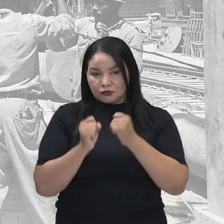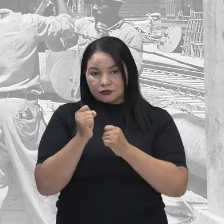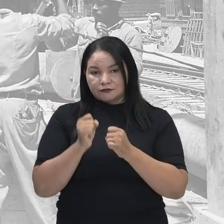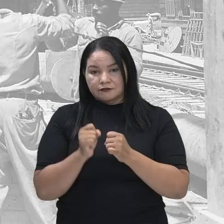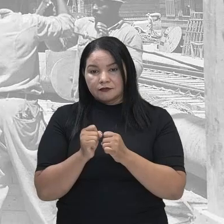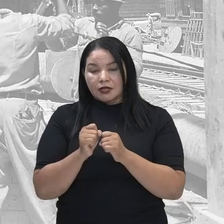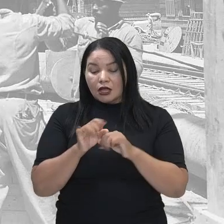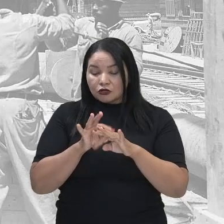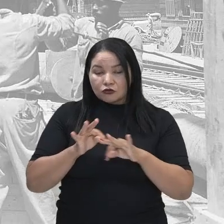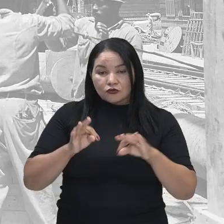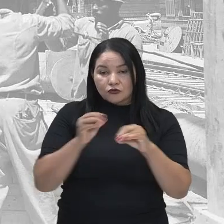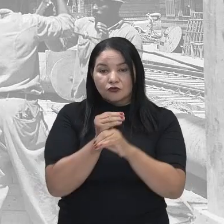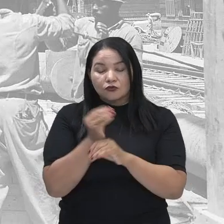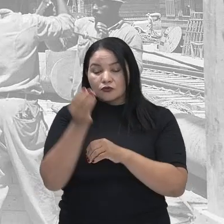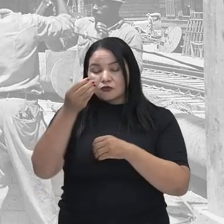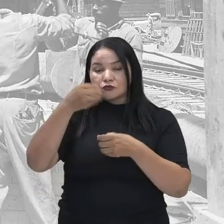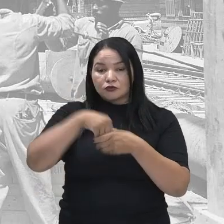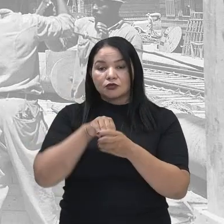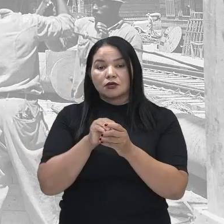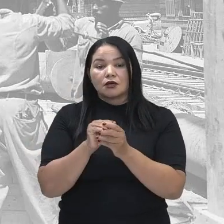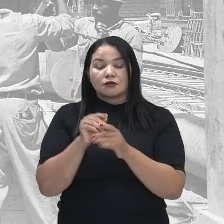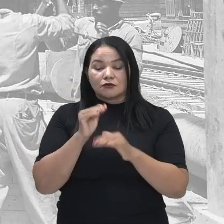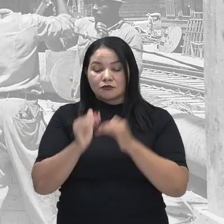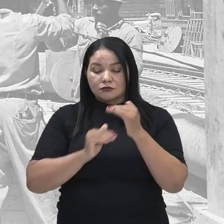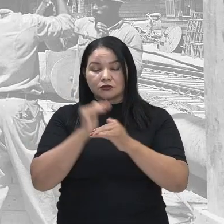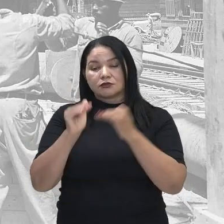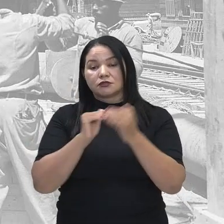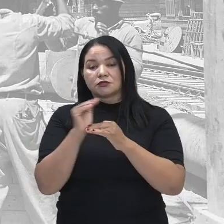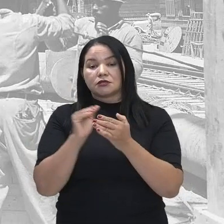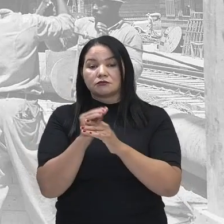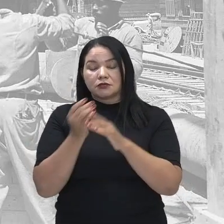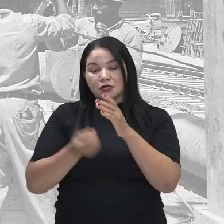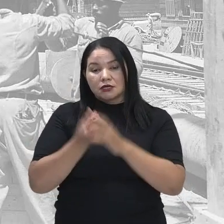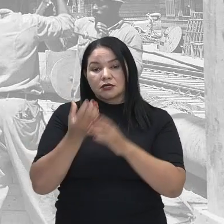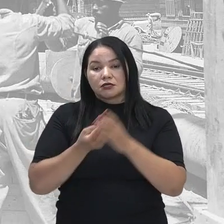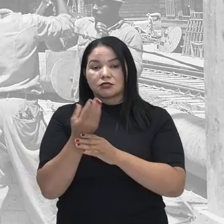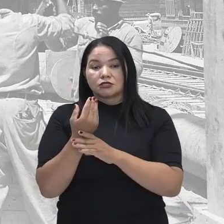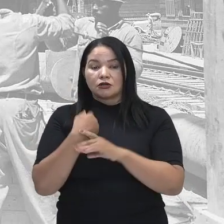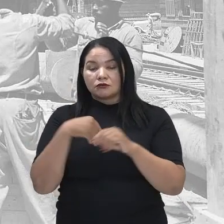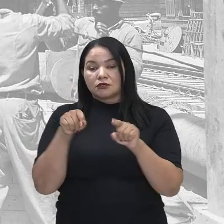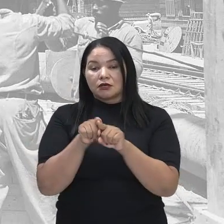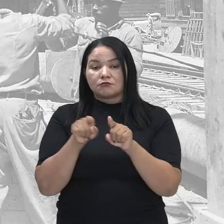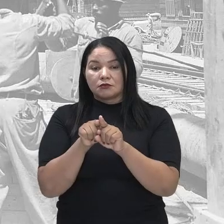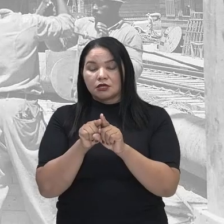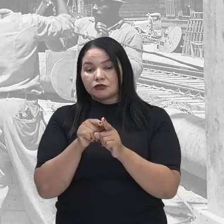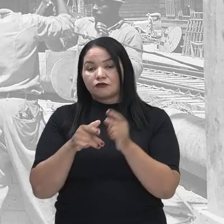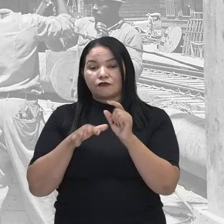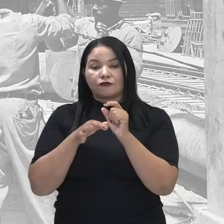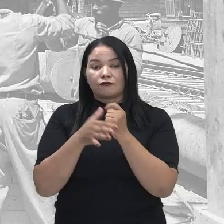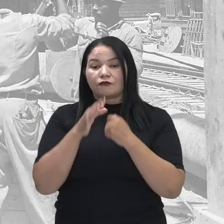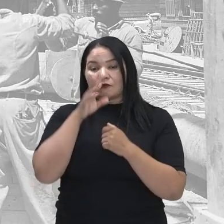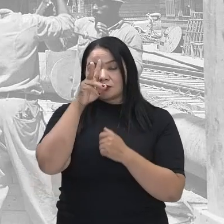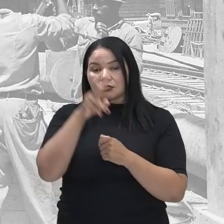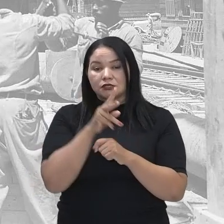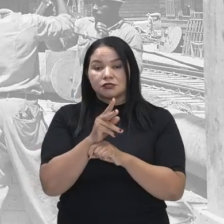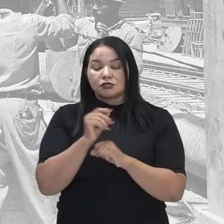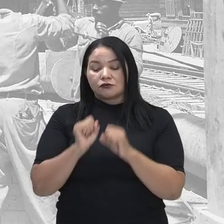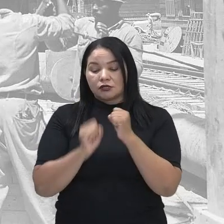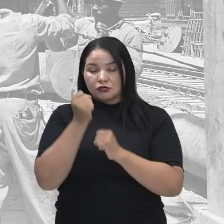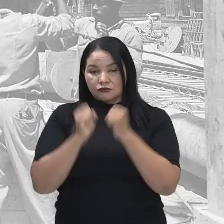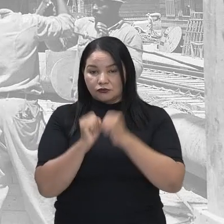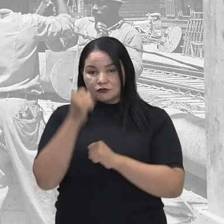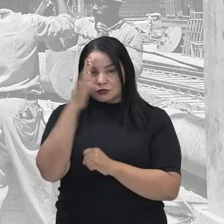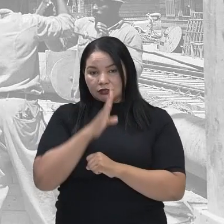isso vai estar aqui inserido nesse processo da consolidação e do fortalecimento da indústria brasileira, certo? E o